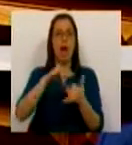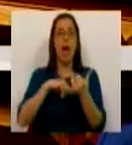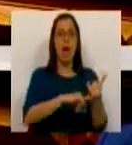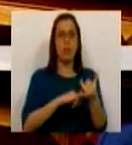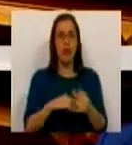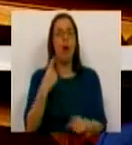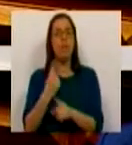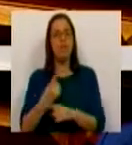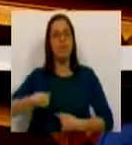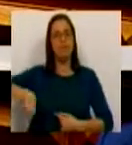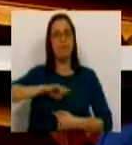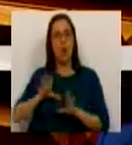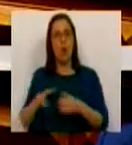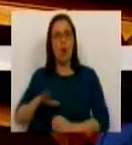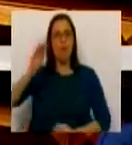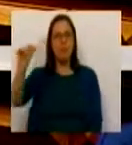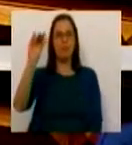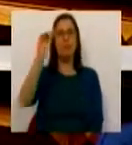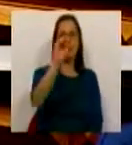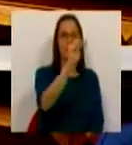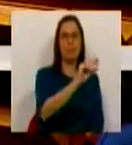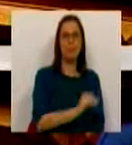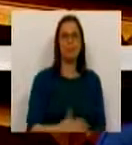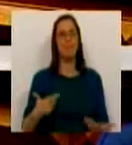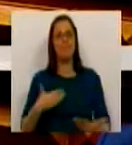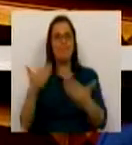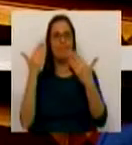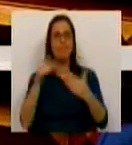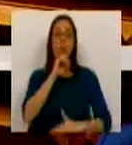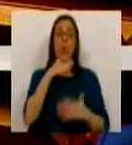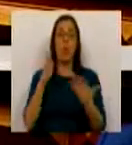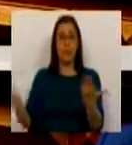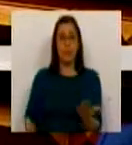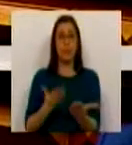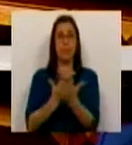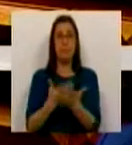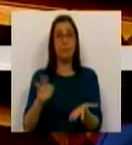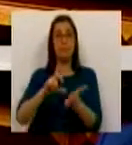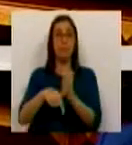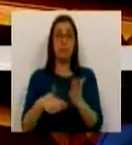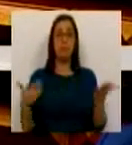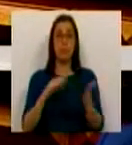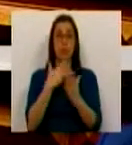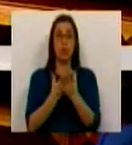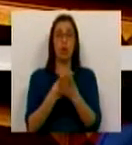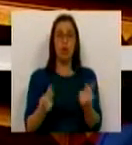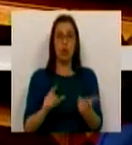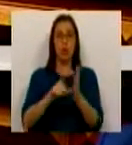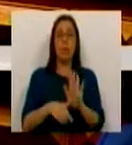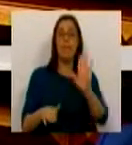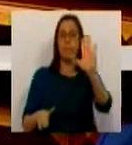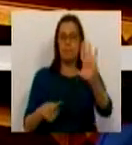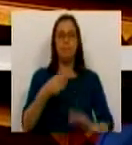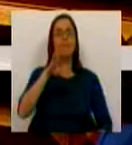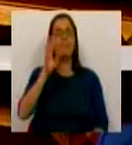mas também das nossas comunidades locais. Como tal, saudamos a oportunidade da apresentação do presente projeto de resolução. Porém,